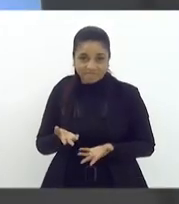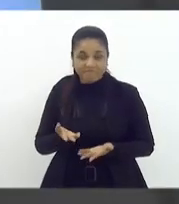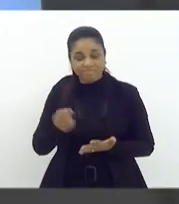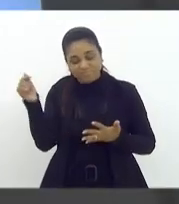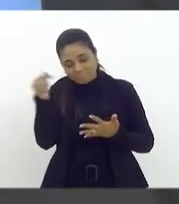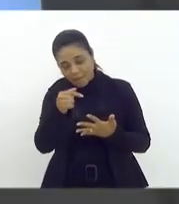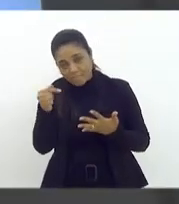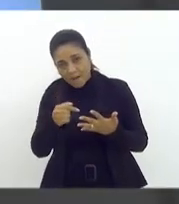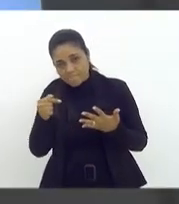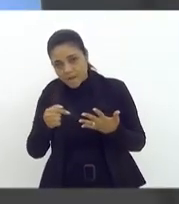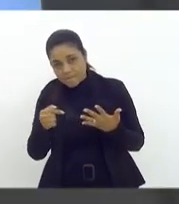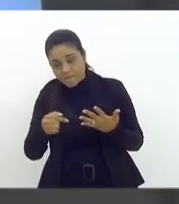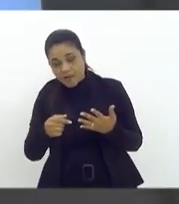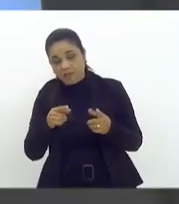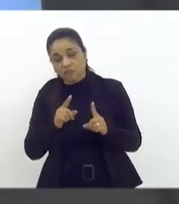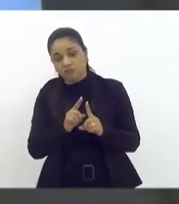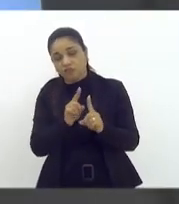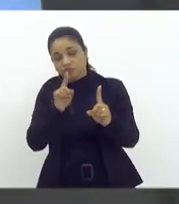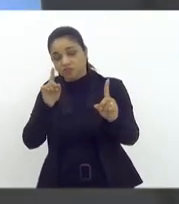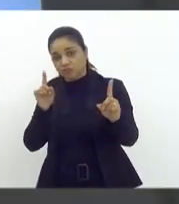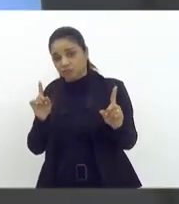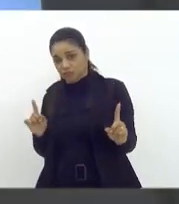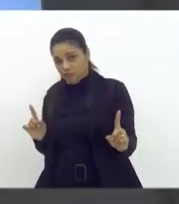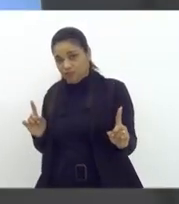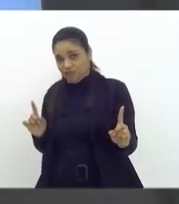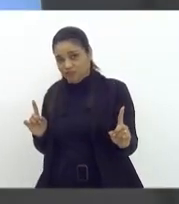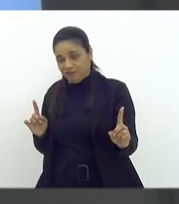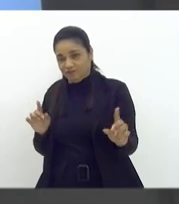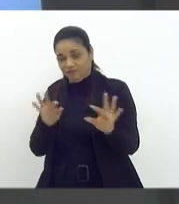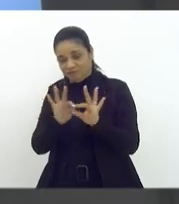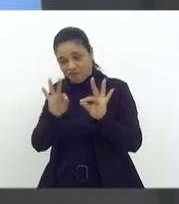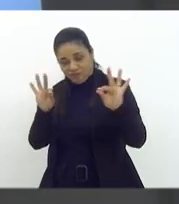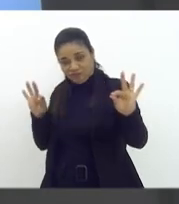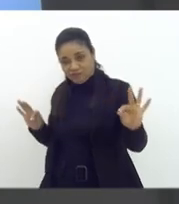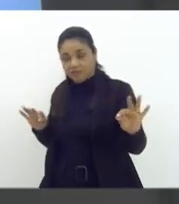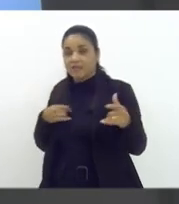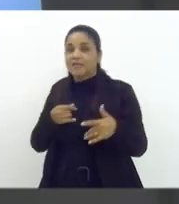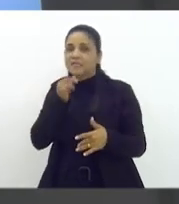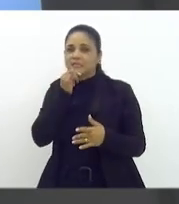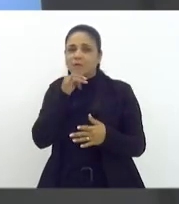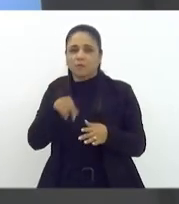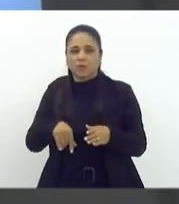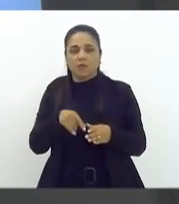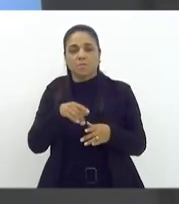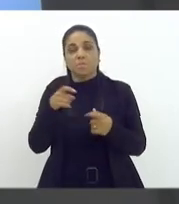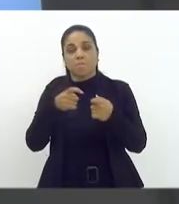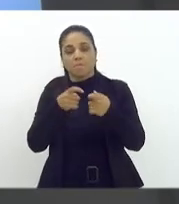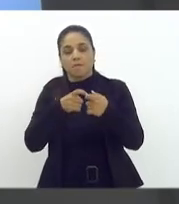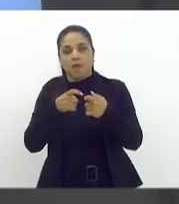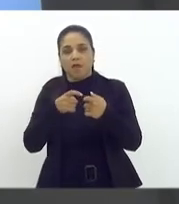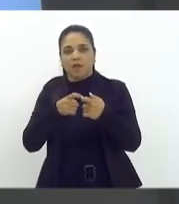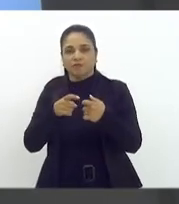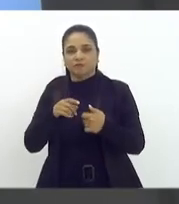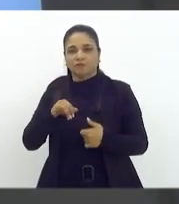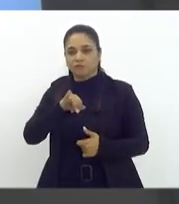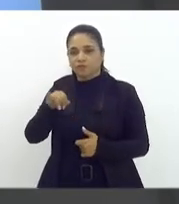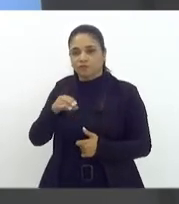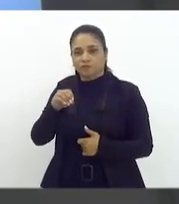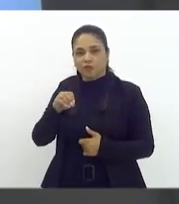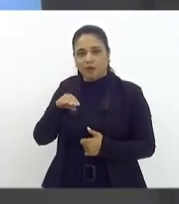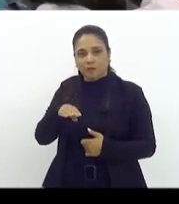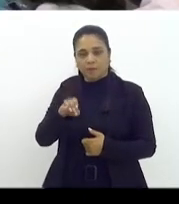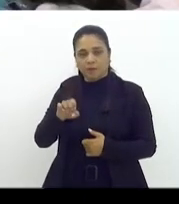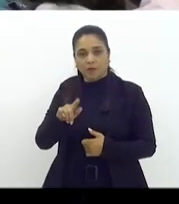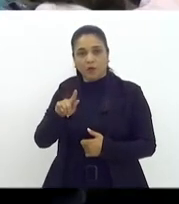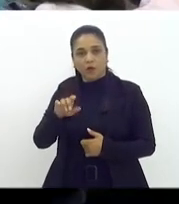em consideração distância eu trago o exemplo aqui do Rio de Janeiro do caso daquele médico Jaime Gold que foi assassinado por um grupo de